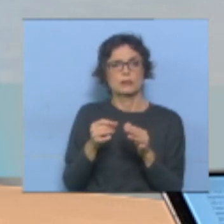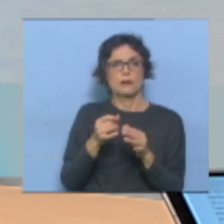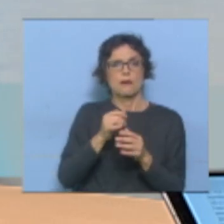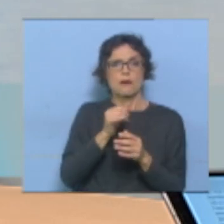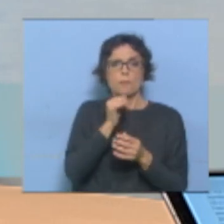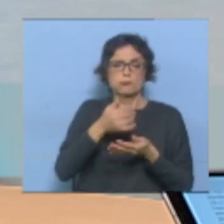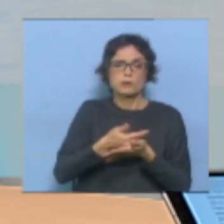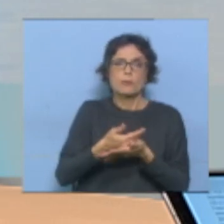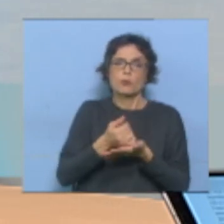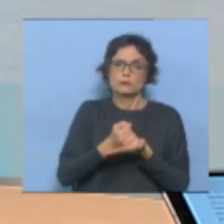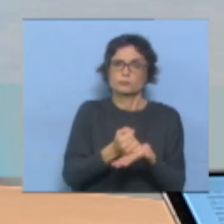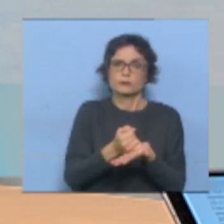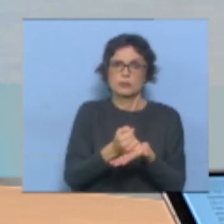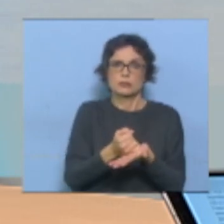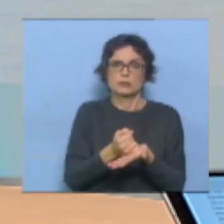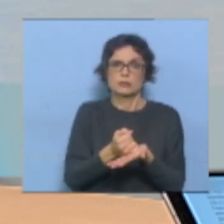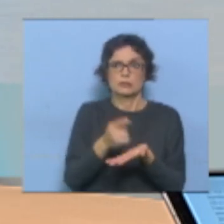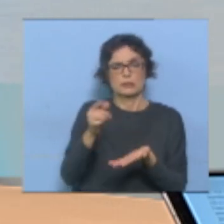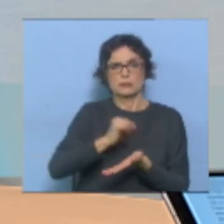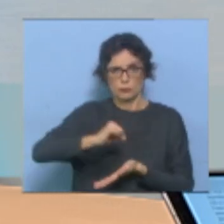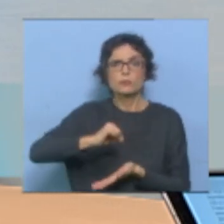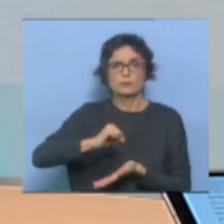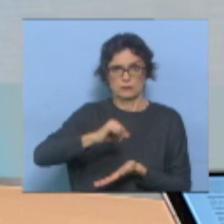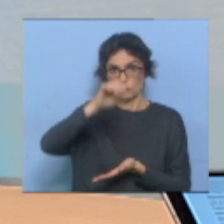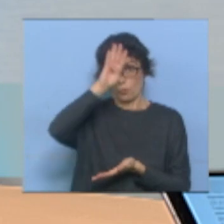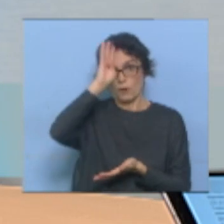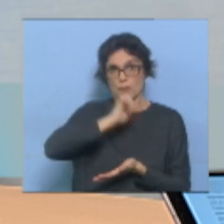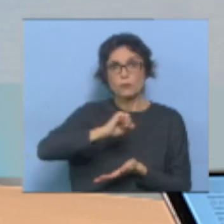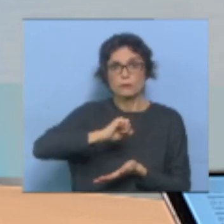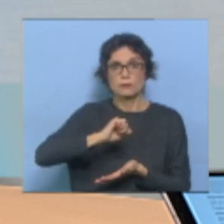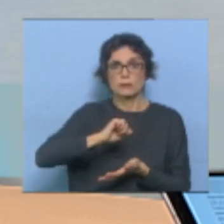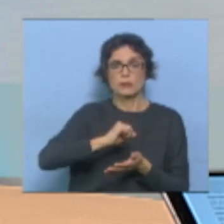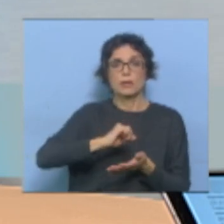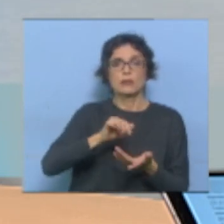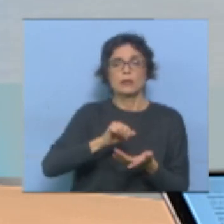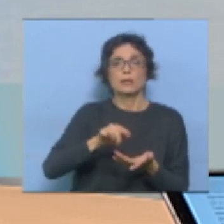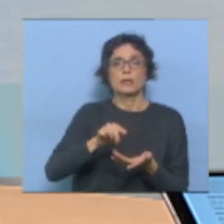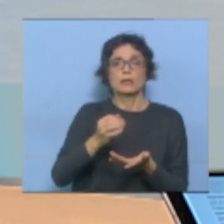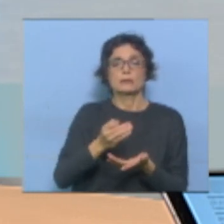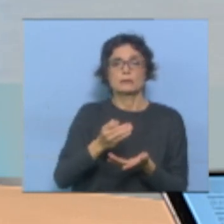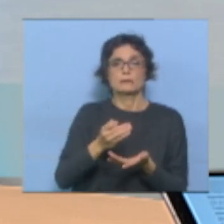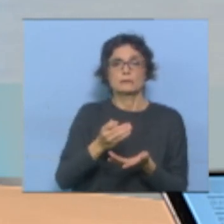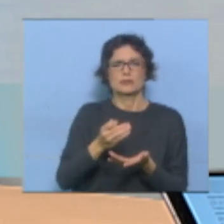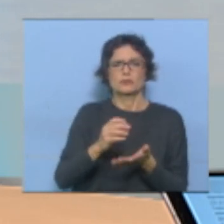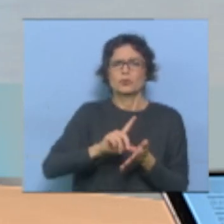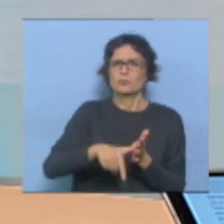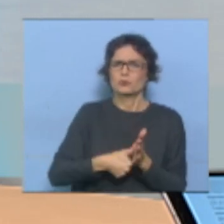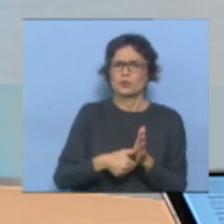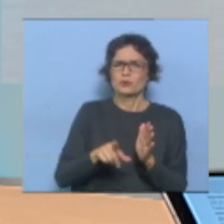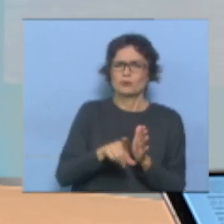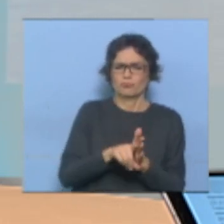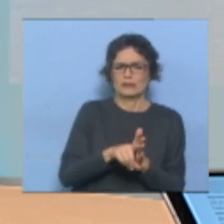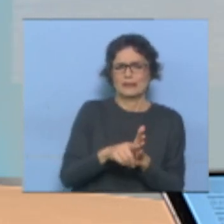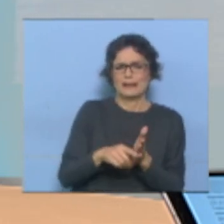a manifestar a sua oposição, como ele diz, a projetos de legalização de práticas como